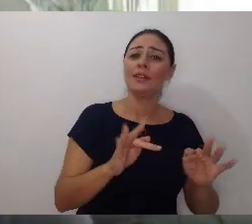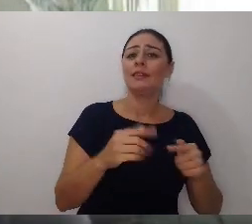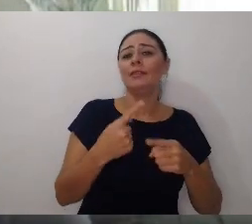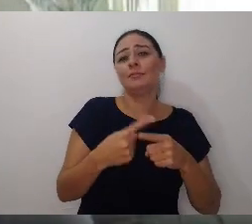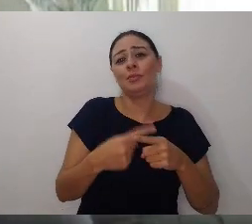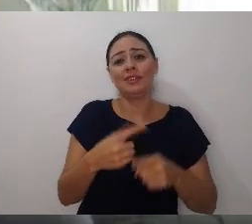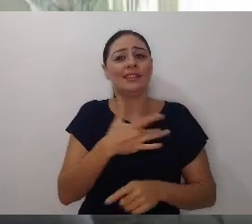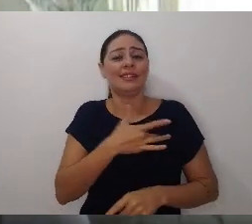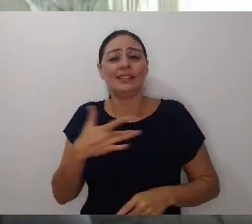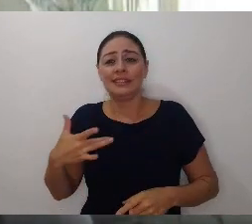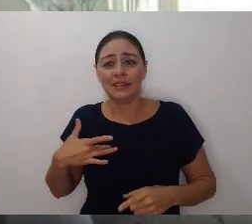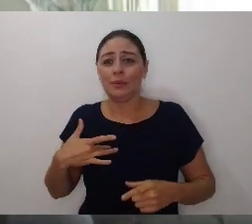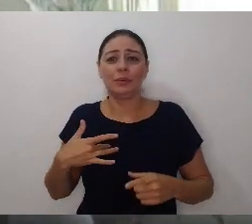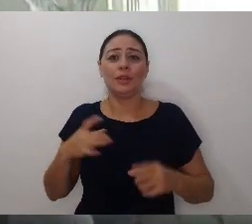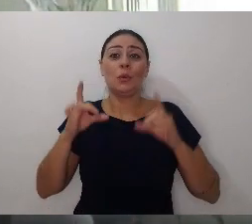que a saúde ela não precisa ser